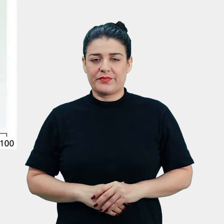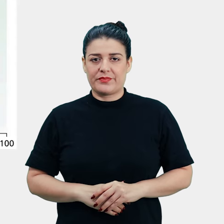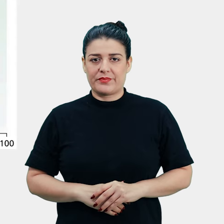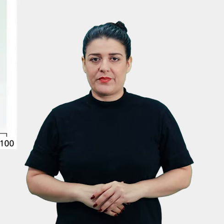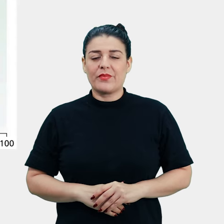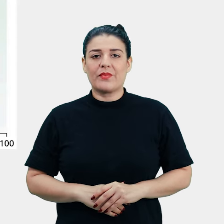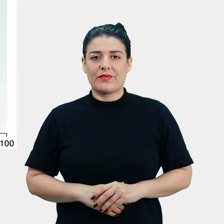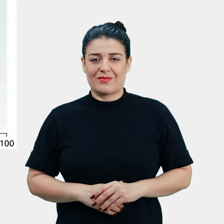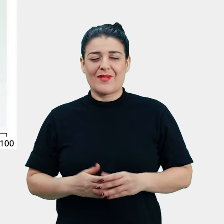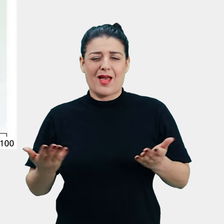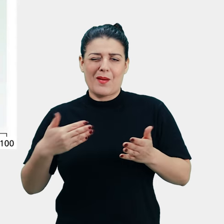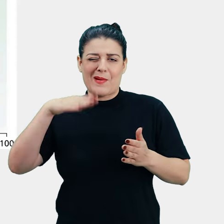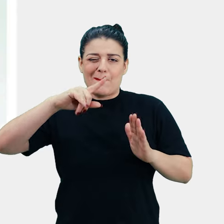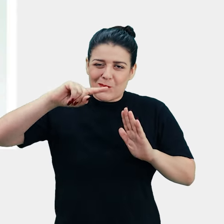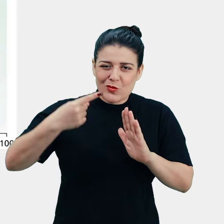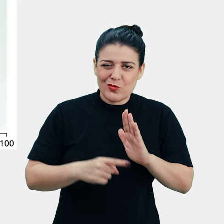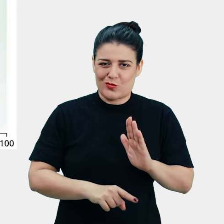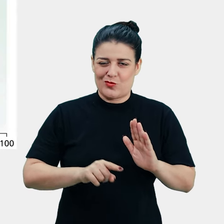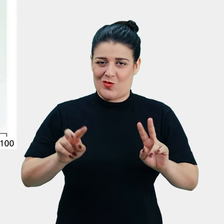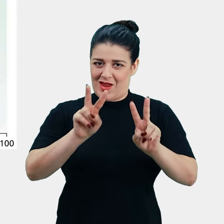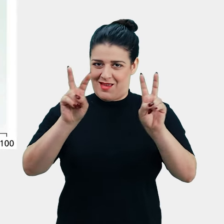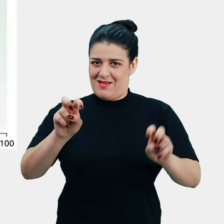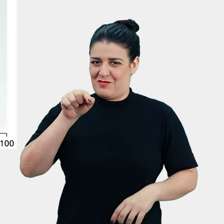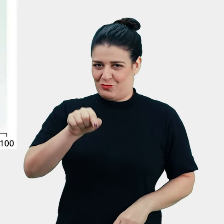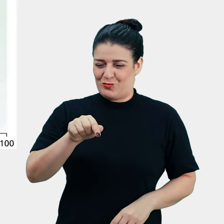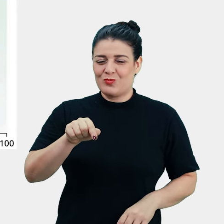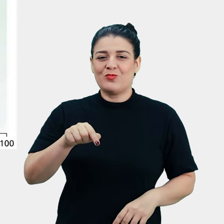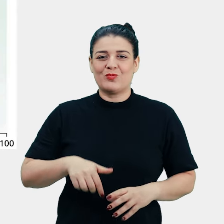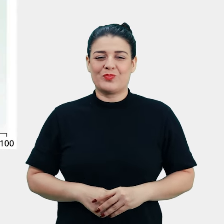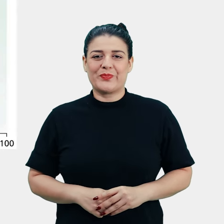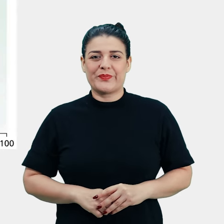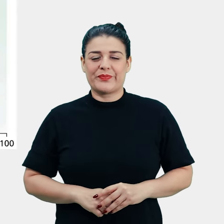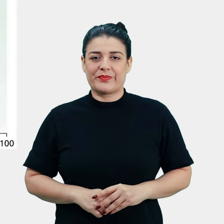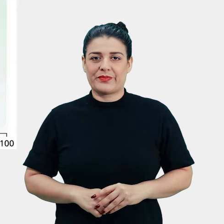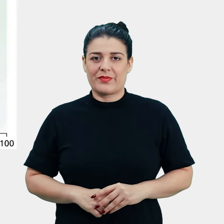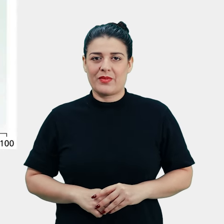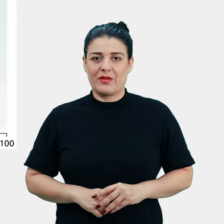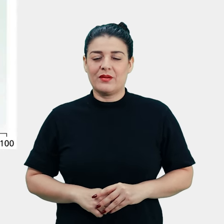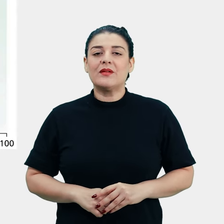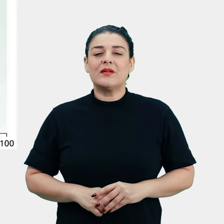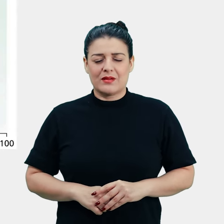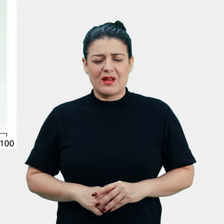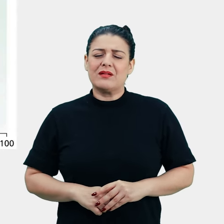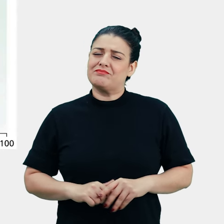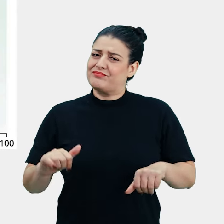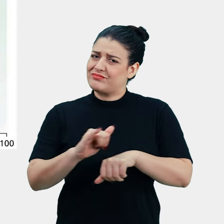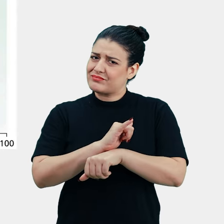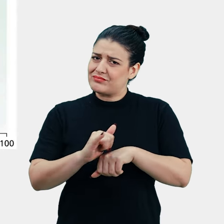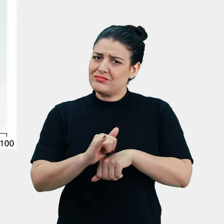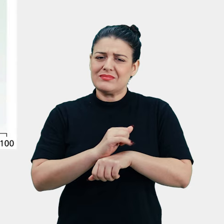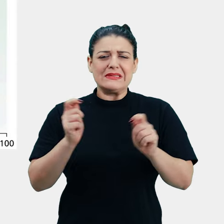E falando um pouquinho mais sobre a espectrometria de massas, a espectrometria de massas é uma técnica com